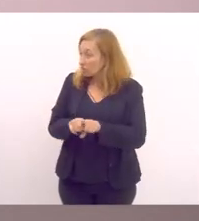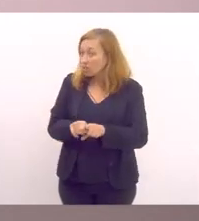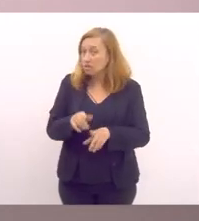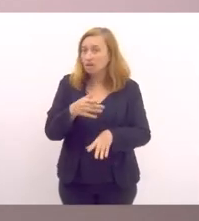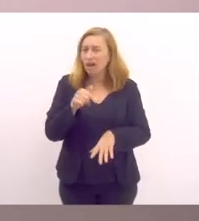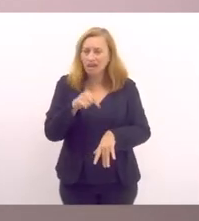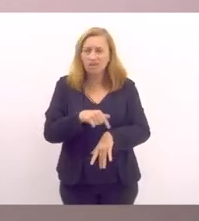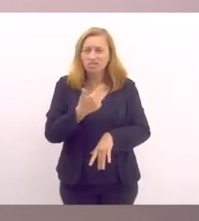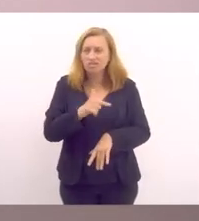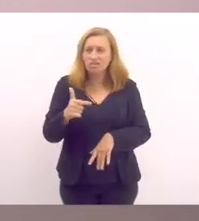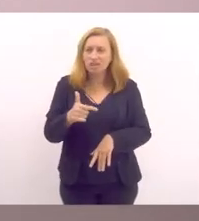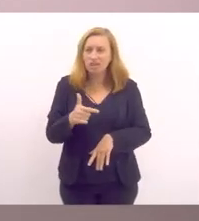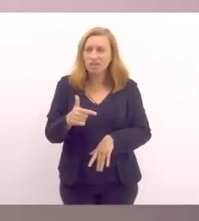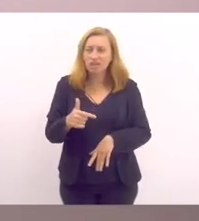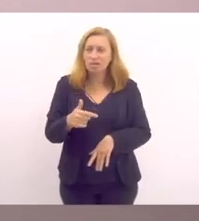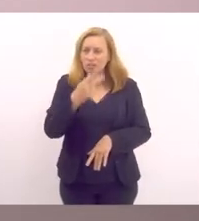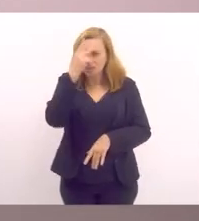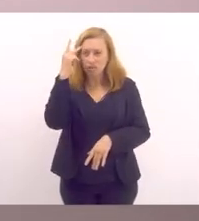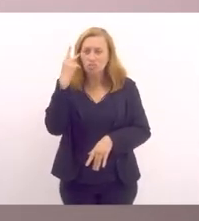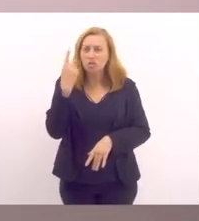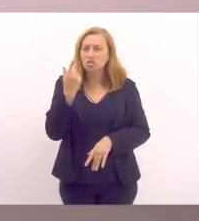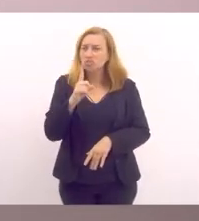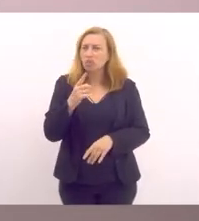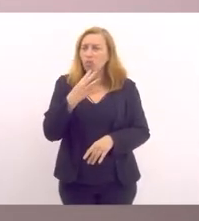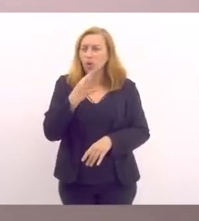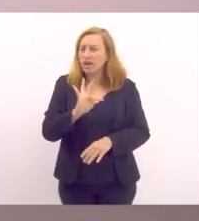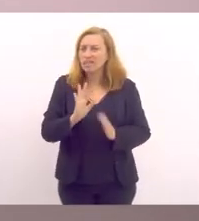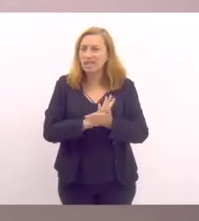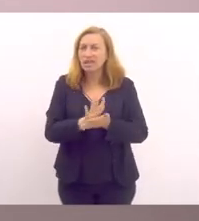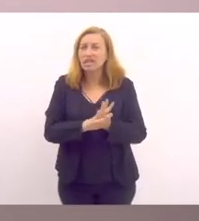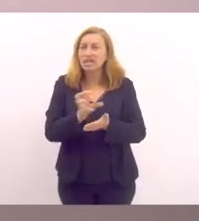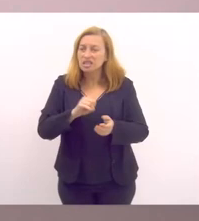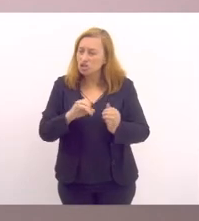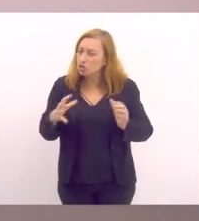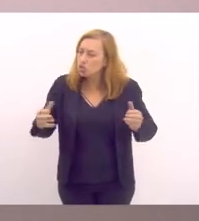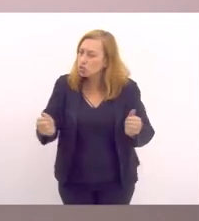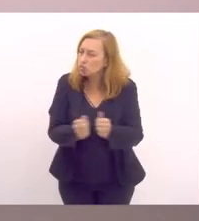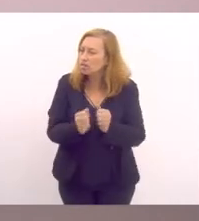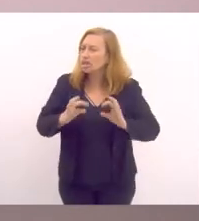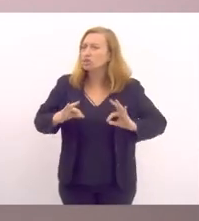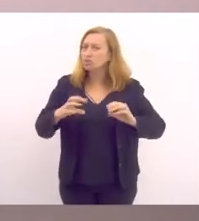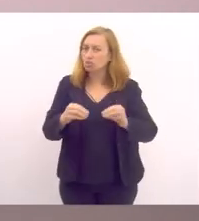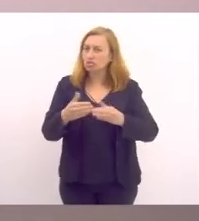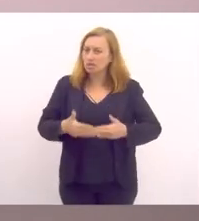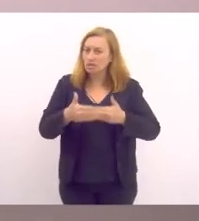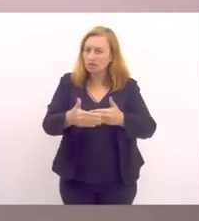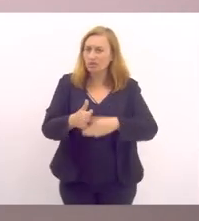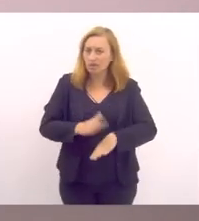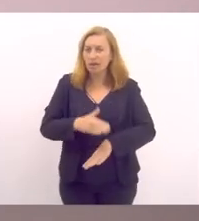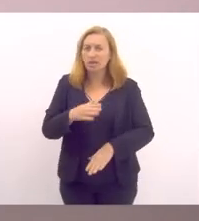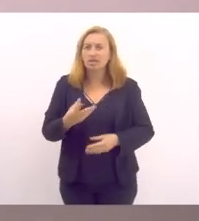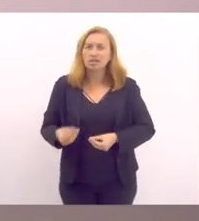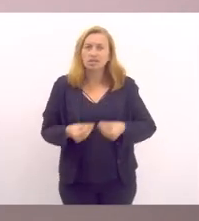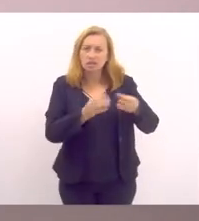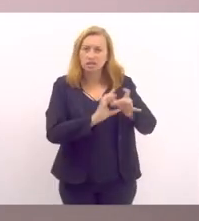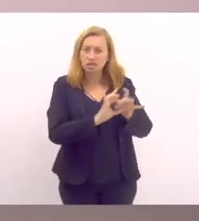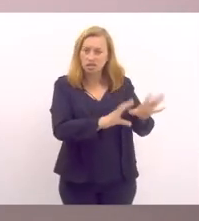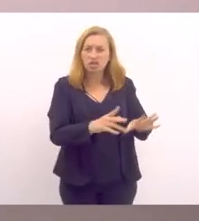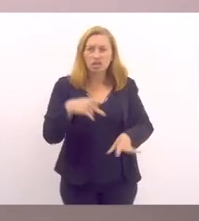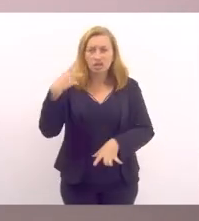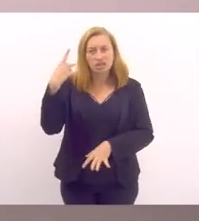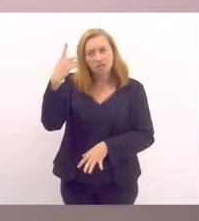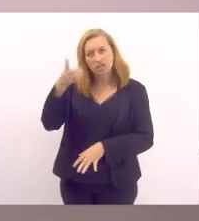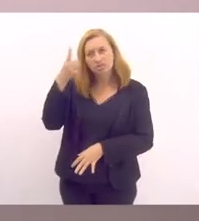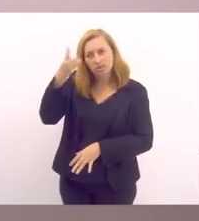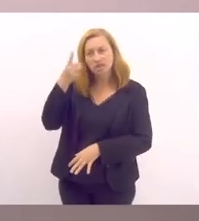ninguém que não conheça. Assim, se a gente juntar o conhecimento de cada um, a gente vai dar mil passos. Deputado, devolver aqui a palavra. Aqui, se eu esqueci alguma coisa,